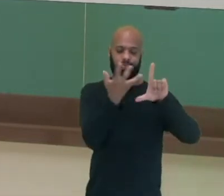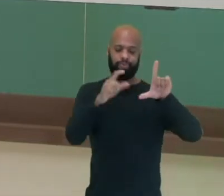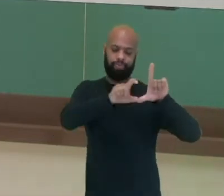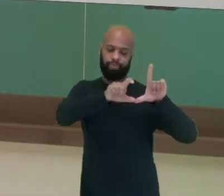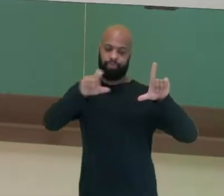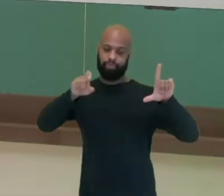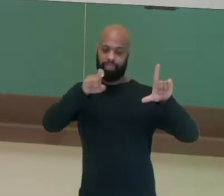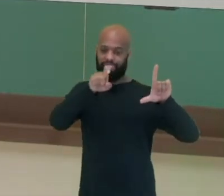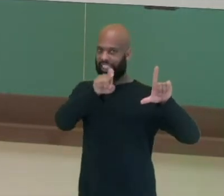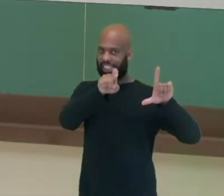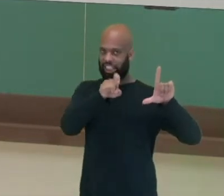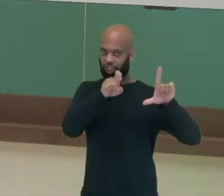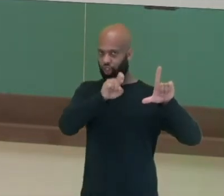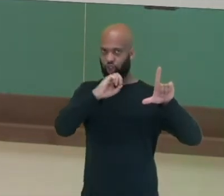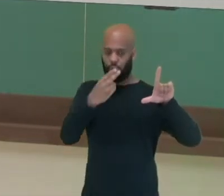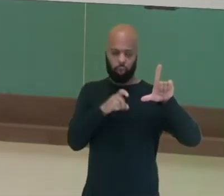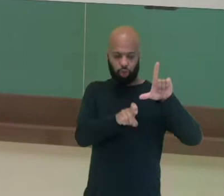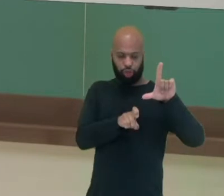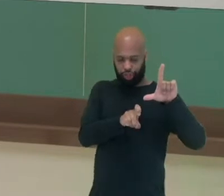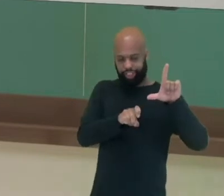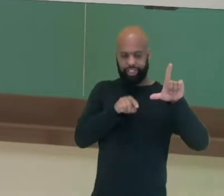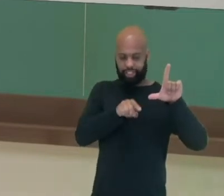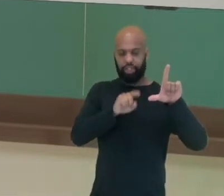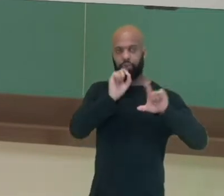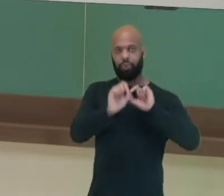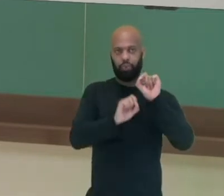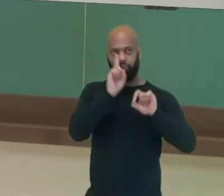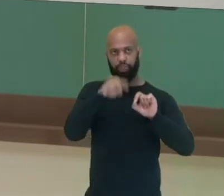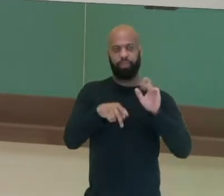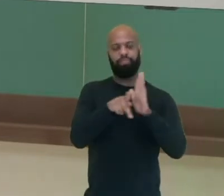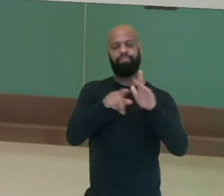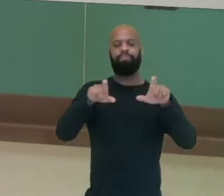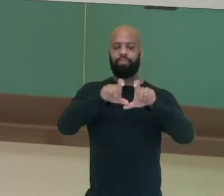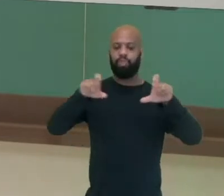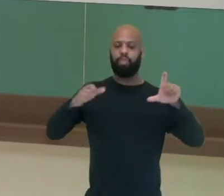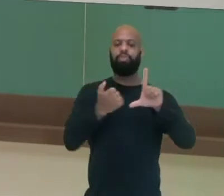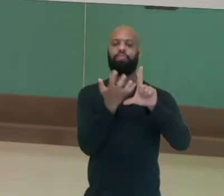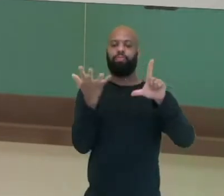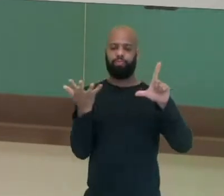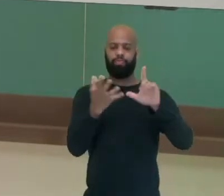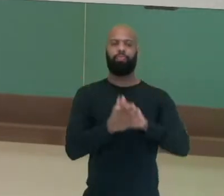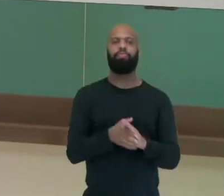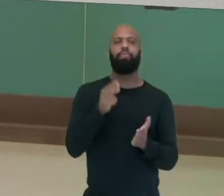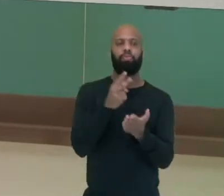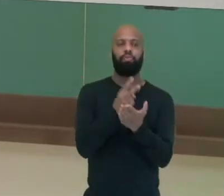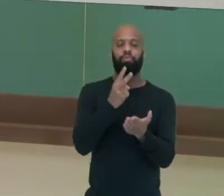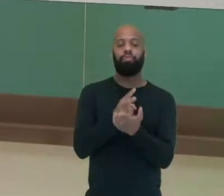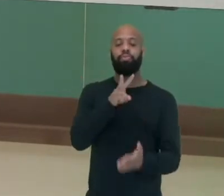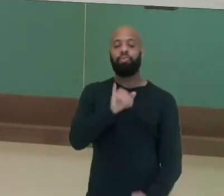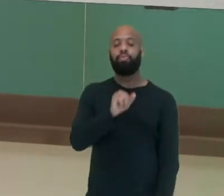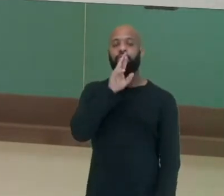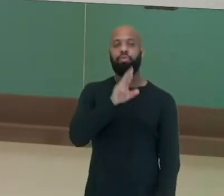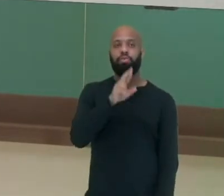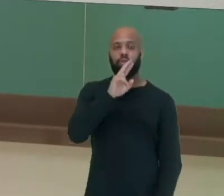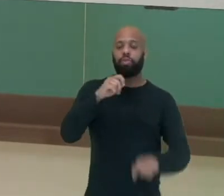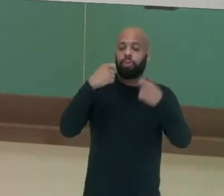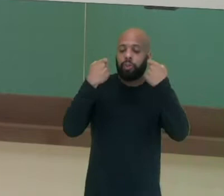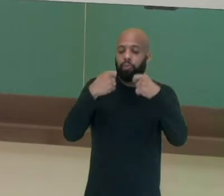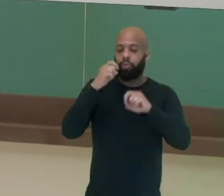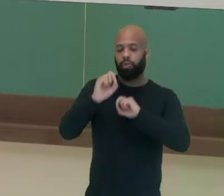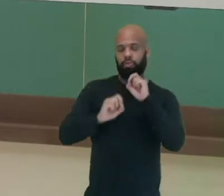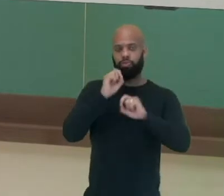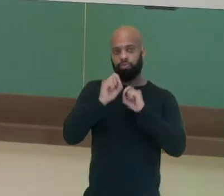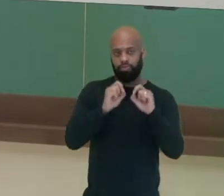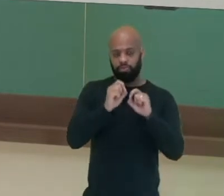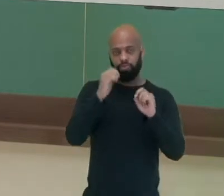na base ou em ambos, a gente chama de equação logarítmica. E sempre para resolvê-la, nós precisamos levar